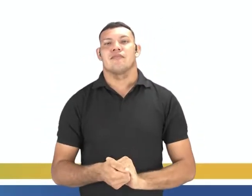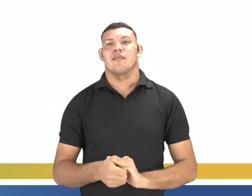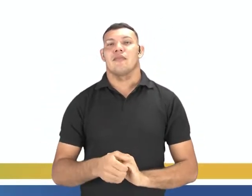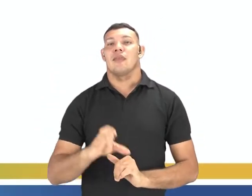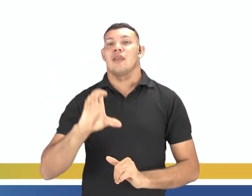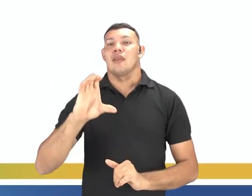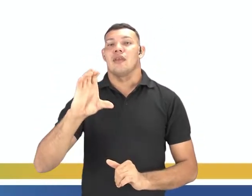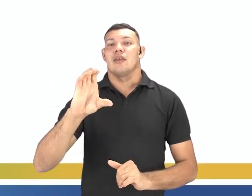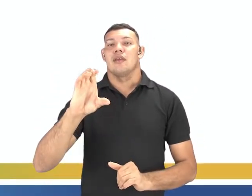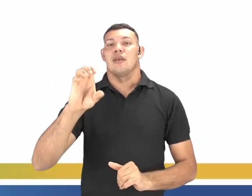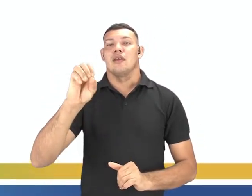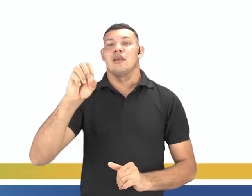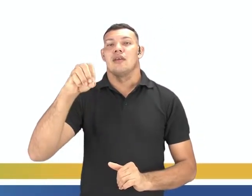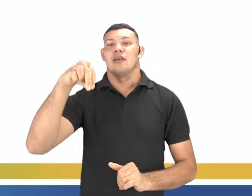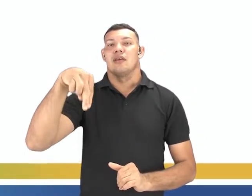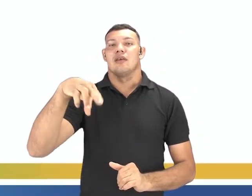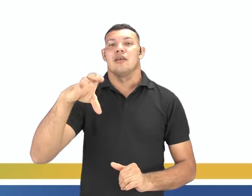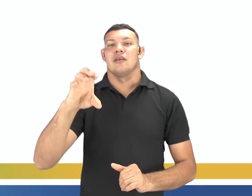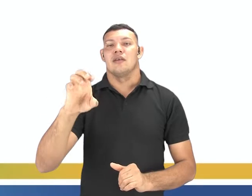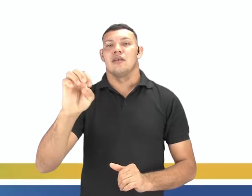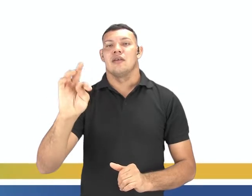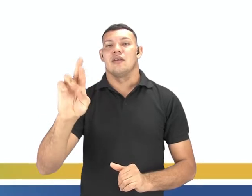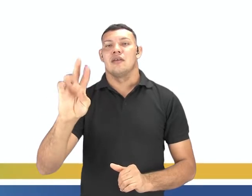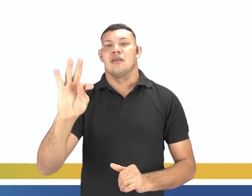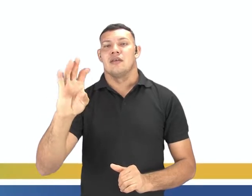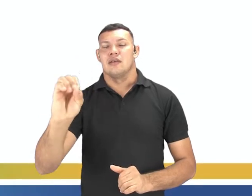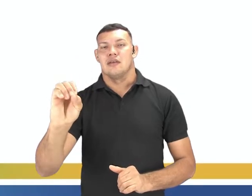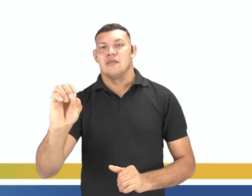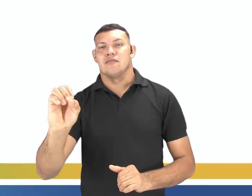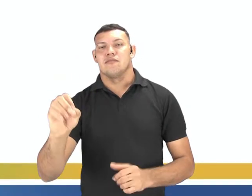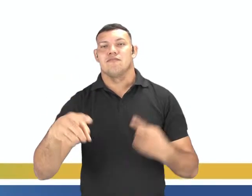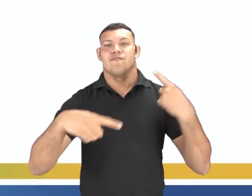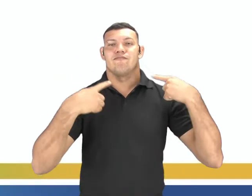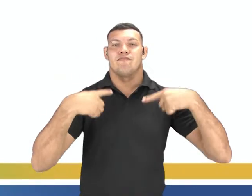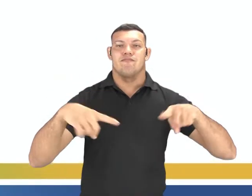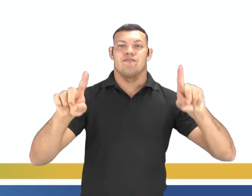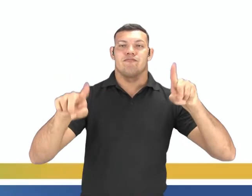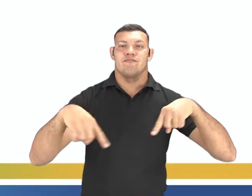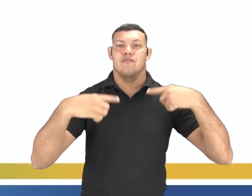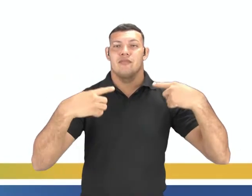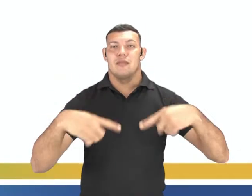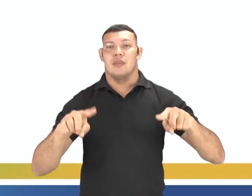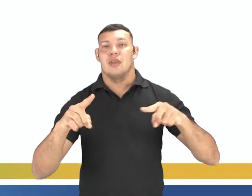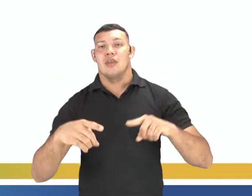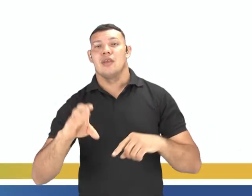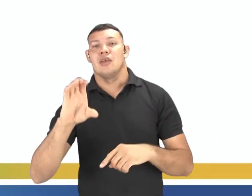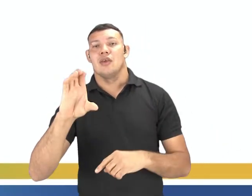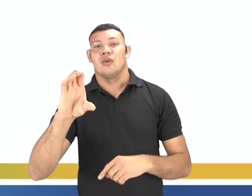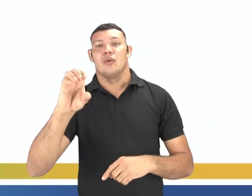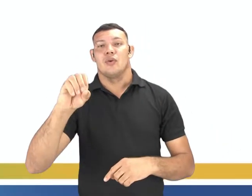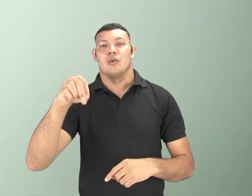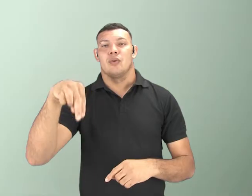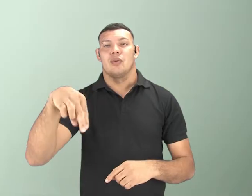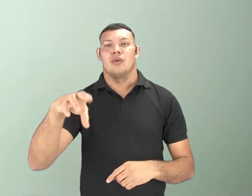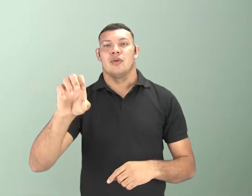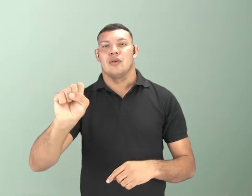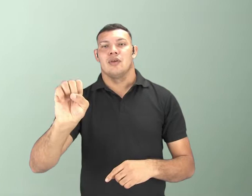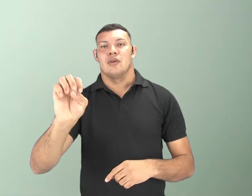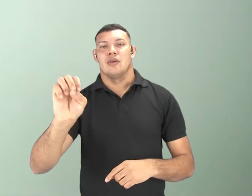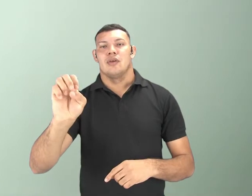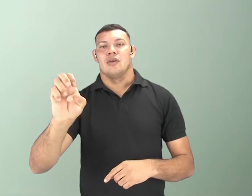Concerto com C, seção musical. Concerto com S, reparo de consertar algo que estava quebrado.